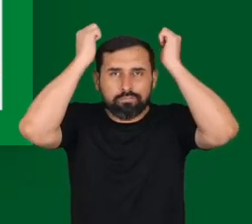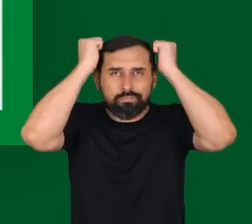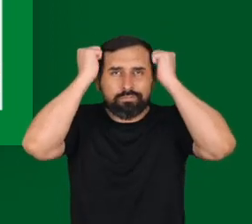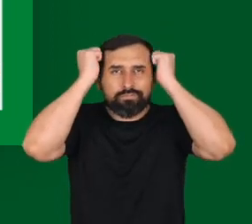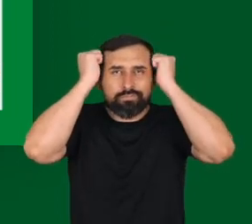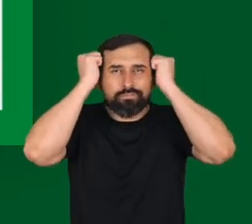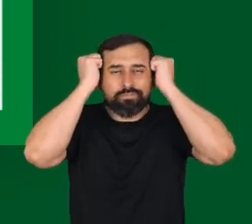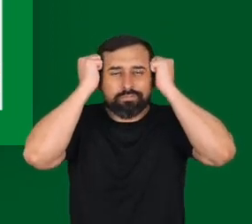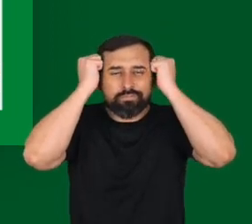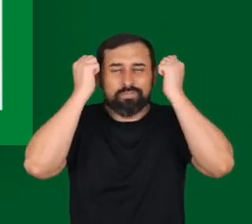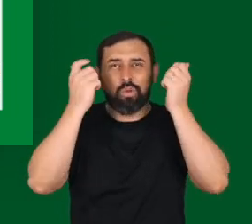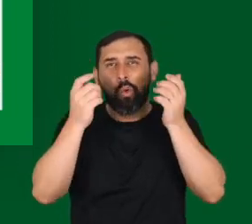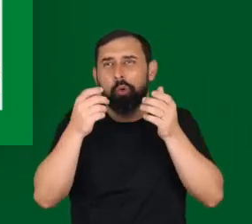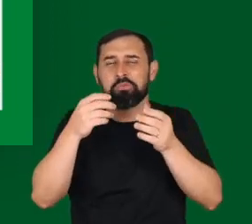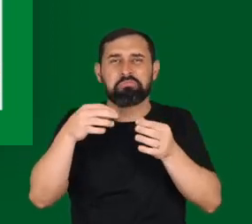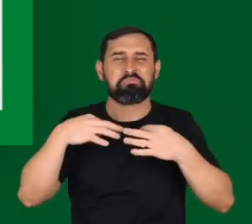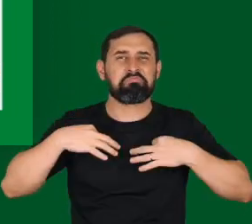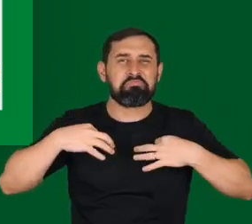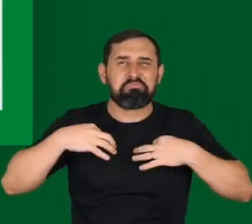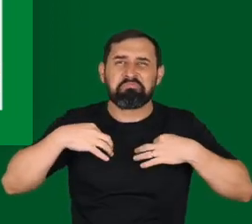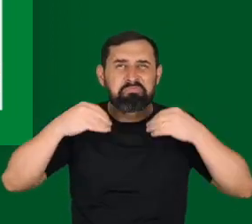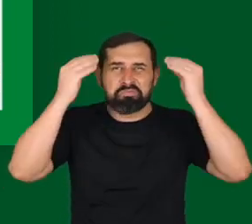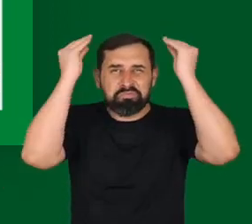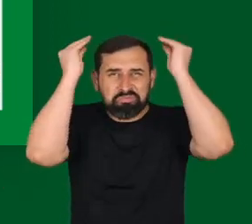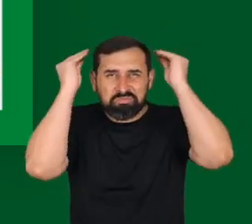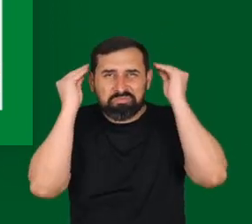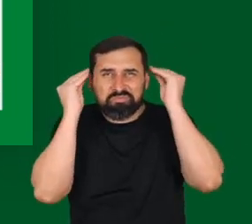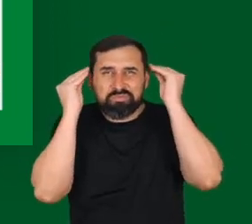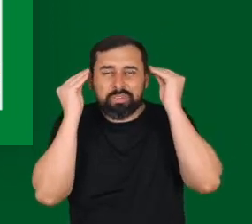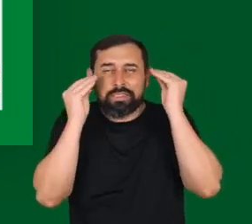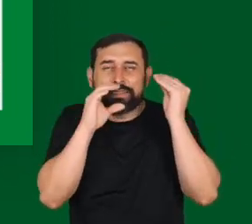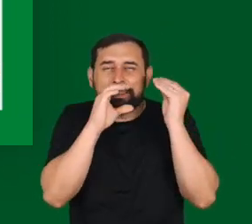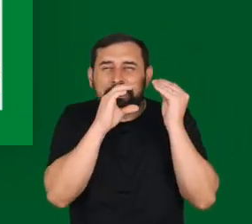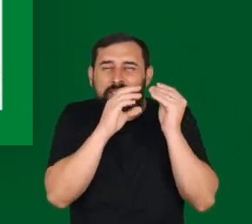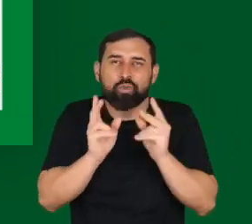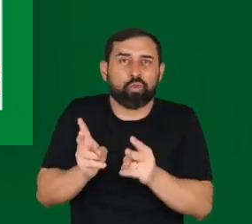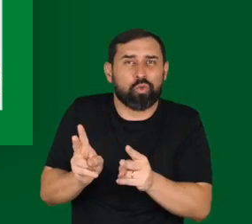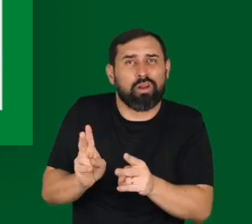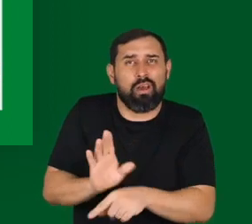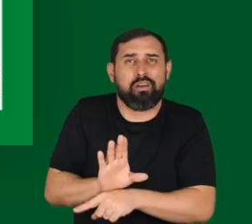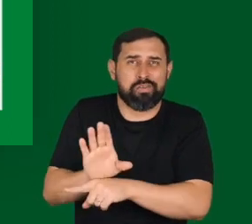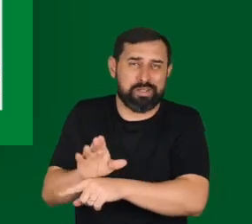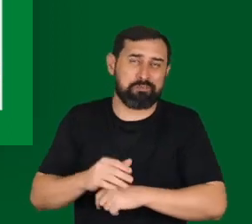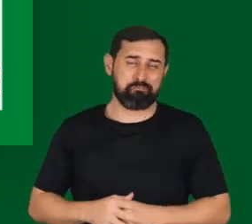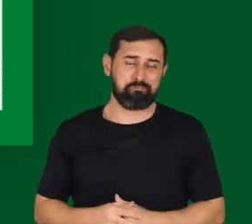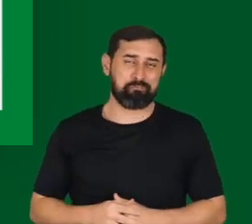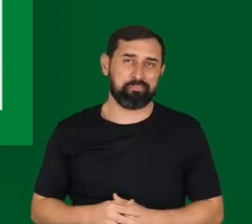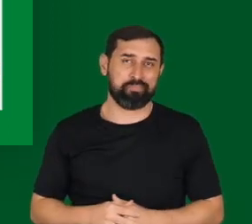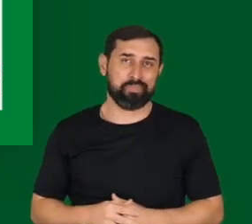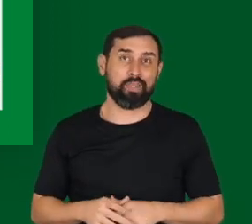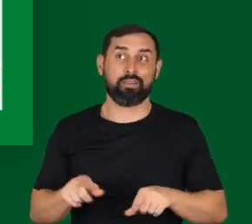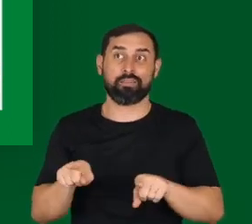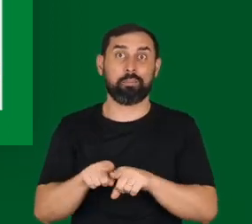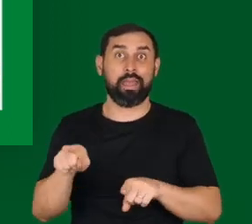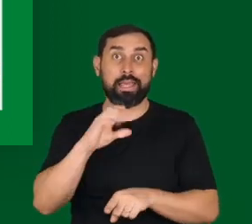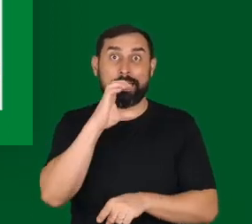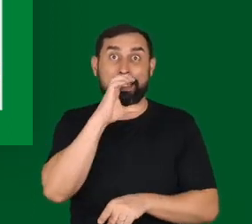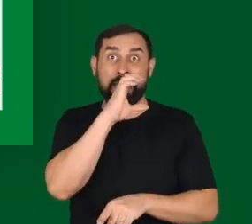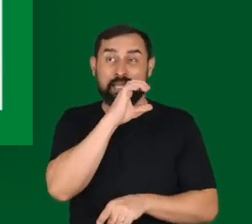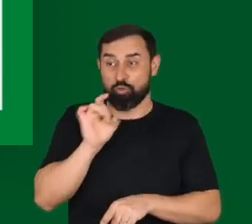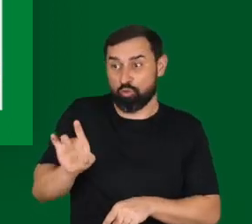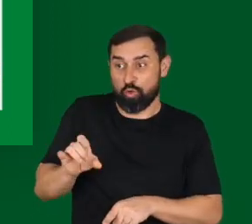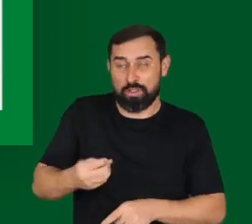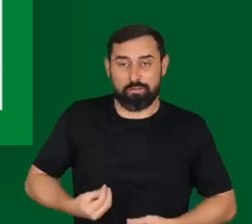ou um coxinho, um tecido ali para aquecer, para manter aquela temperatura. E ela tem uma menor capacidade de produzir